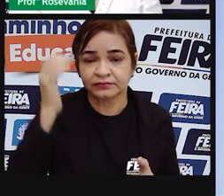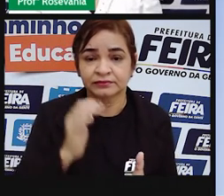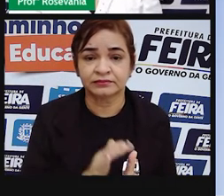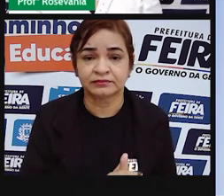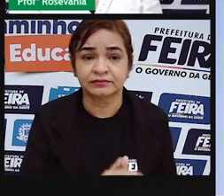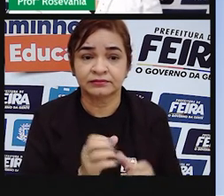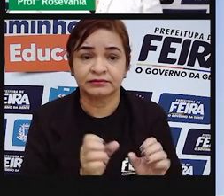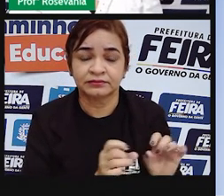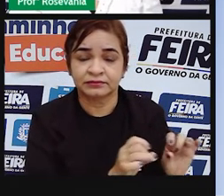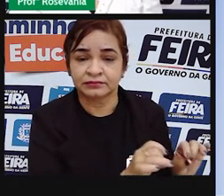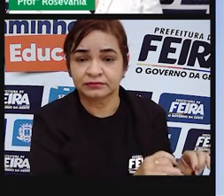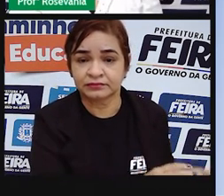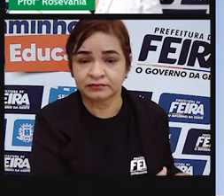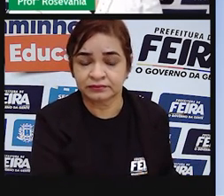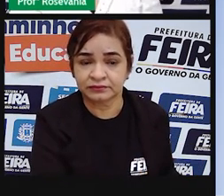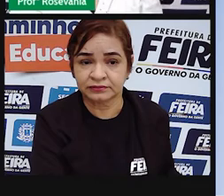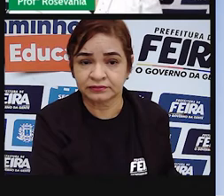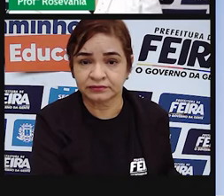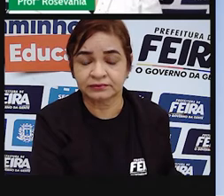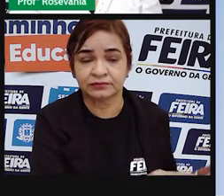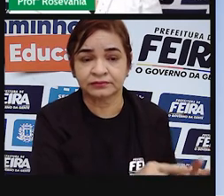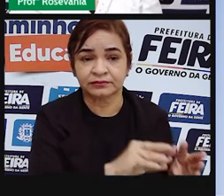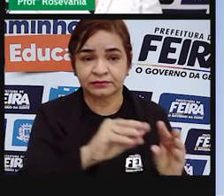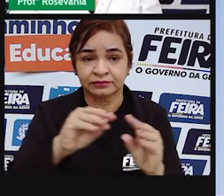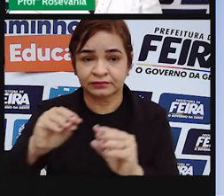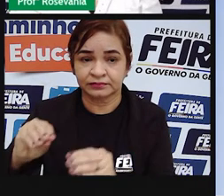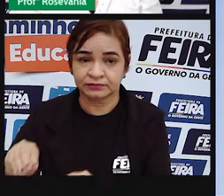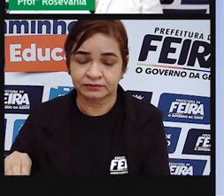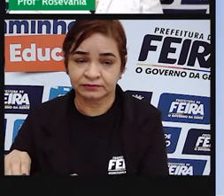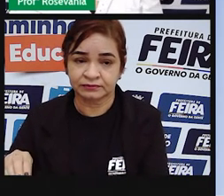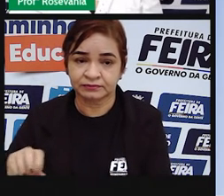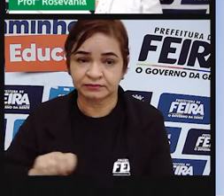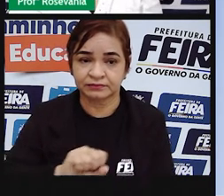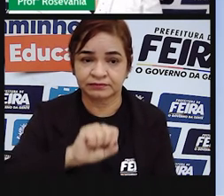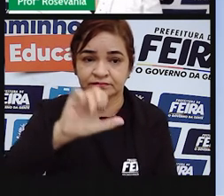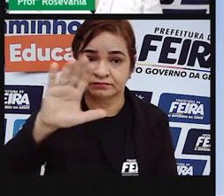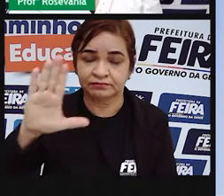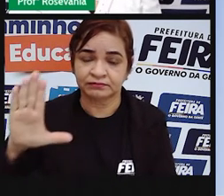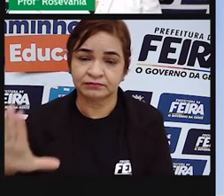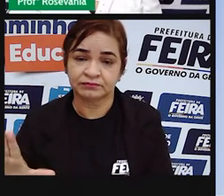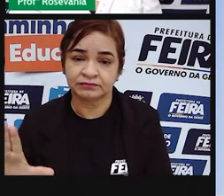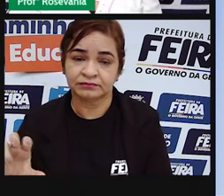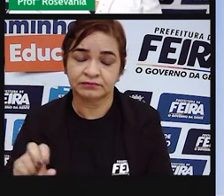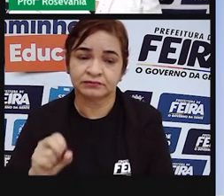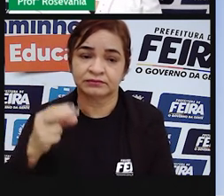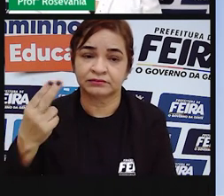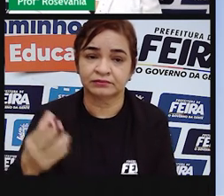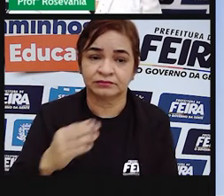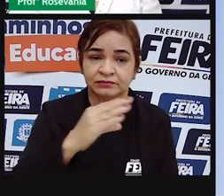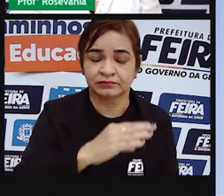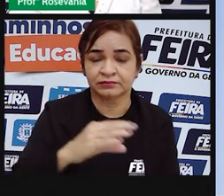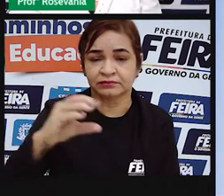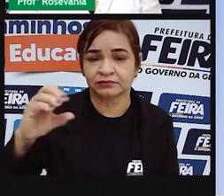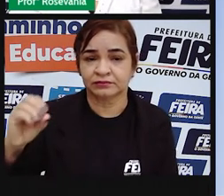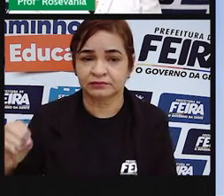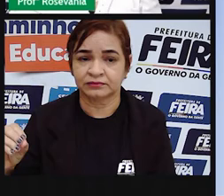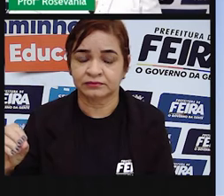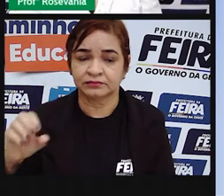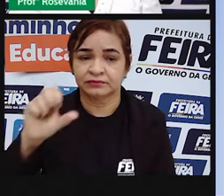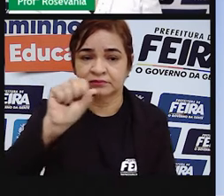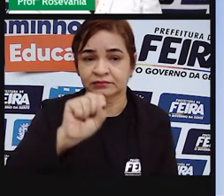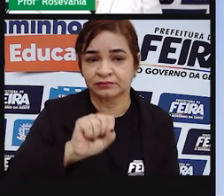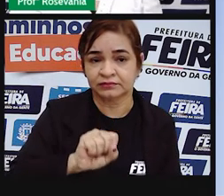que eles deixaram de morar no Nordeste e foram morar na região Sudeste, ou na região Centro-Oeste, ou na região